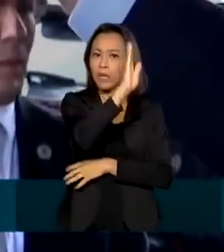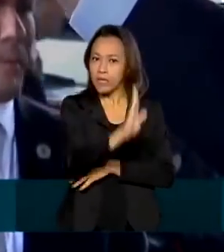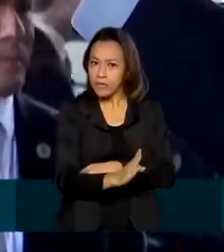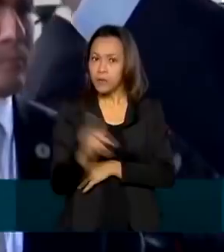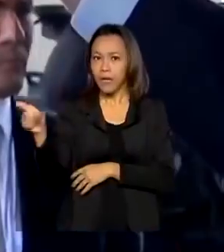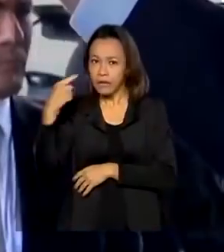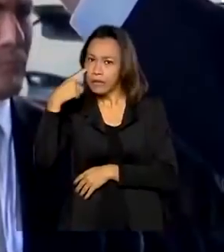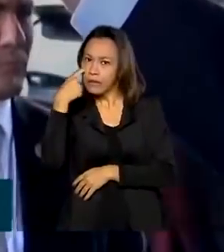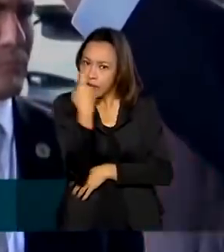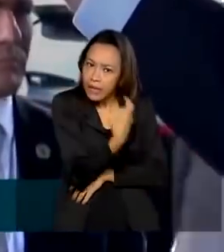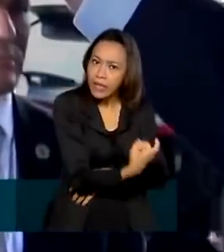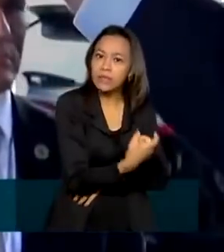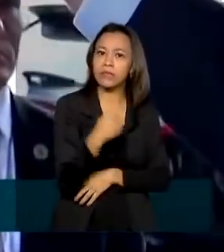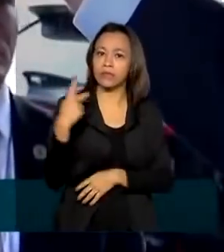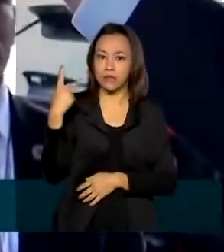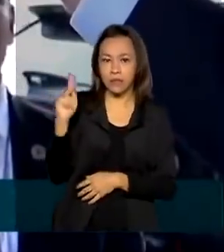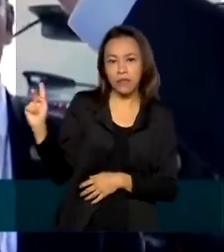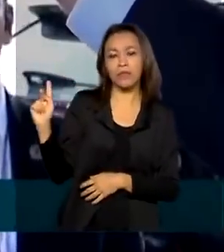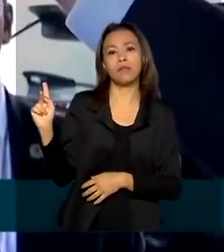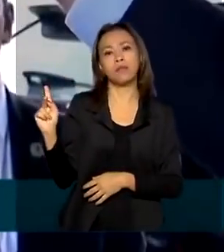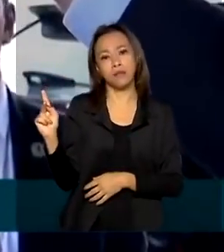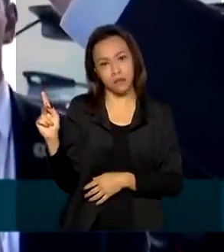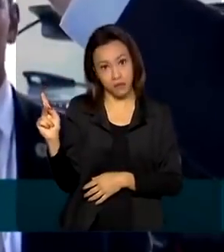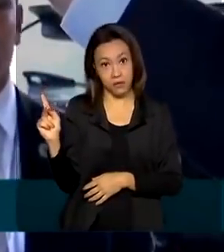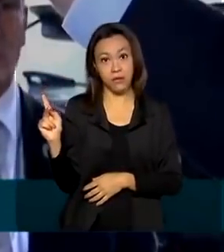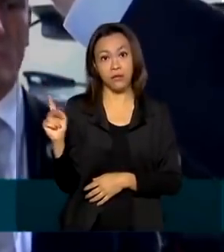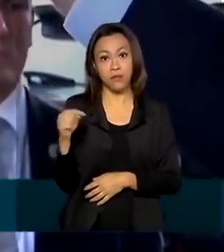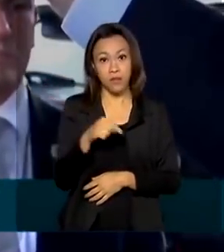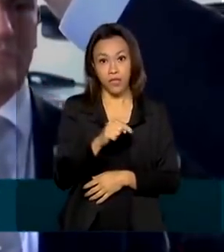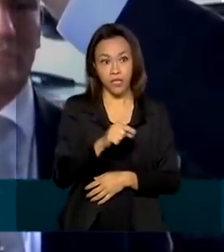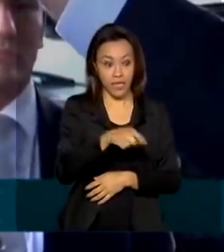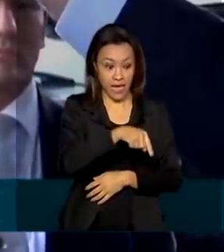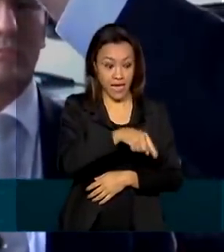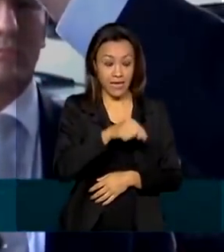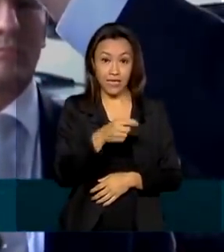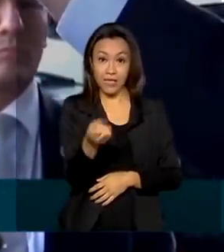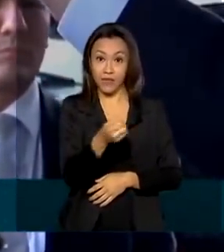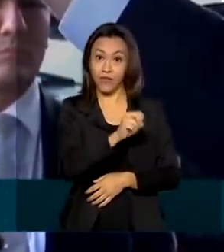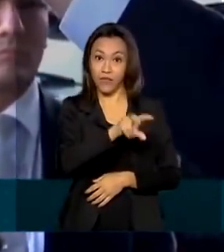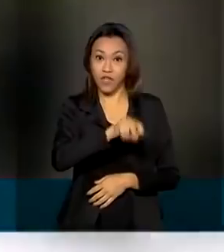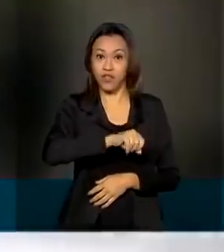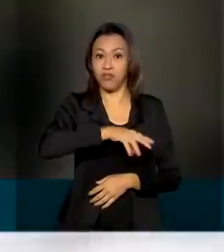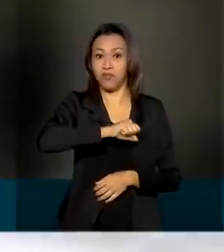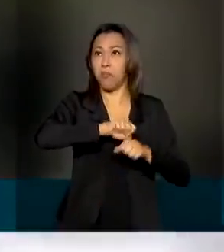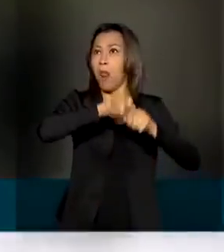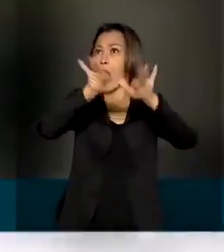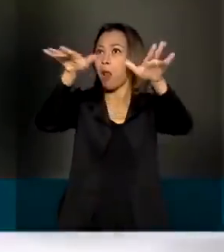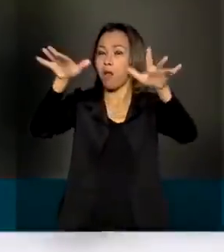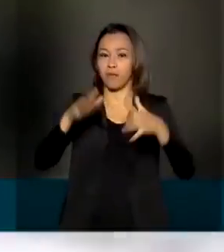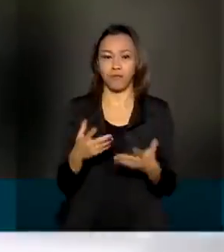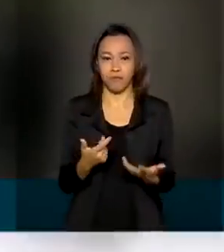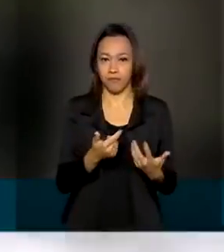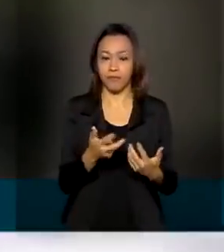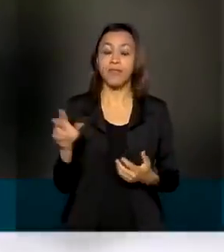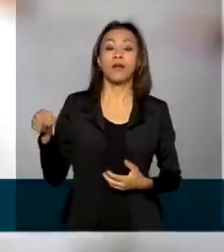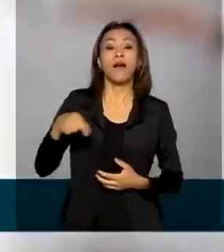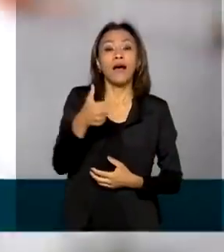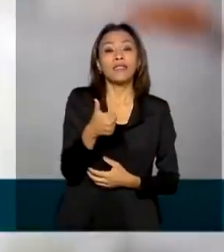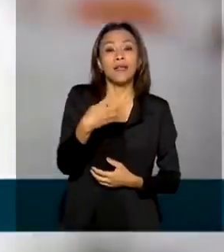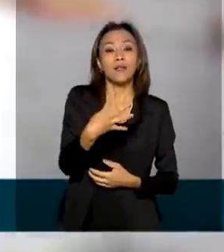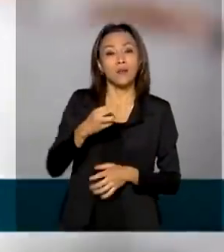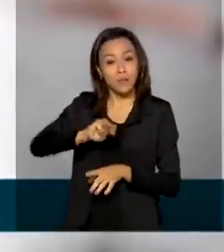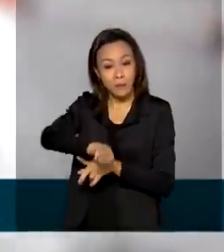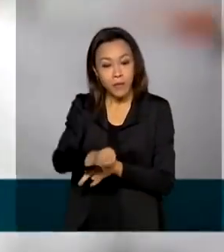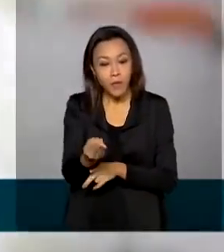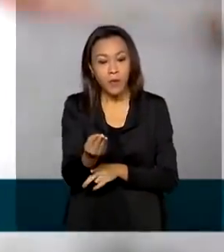interesse deles que não saia do local, né? Então, isso ajudou muito nessa negociação. As 14 milhões de